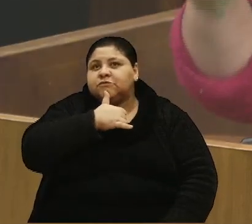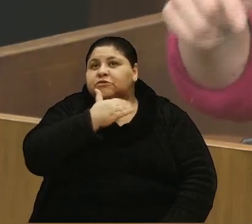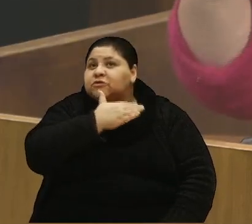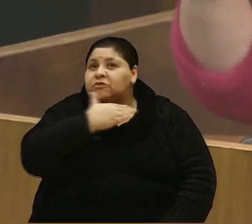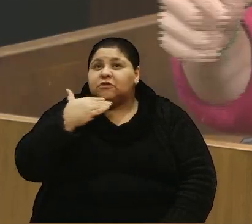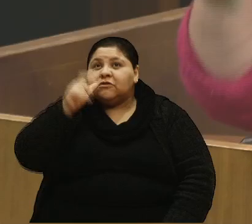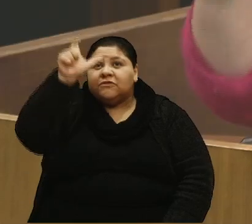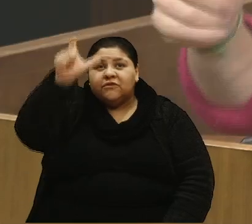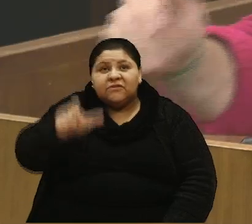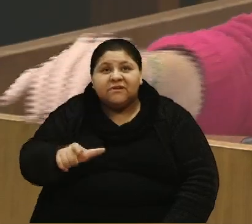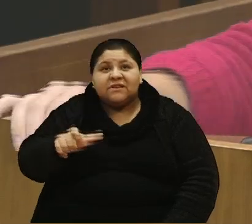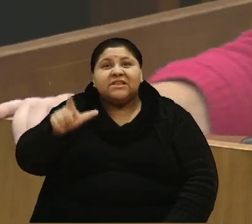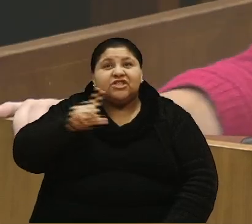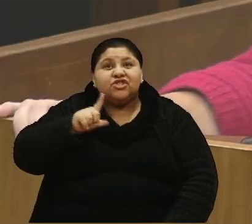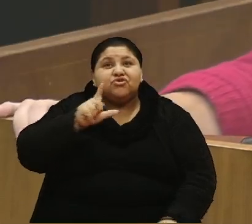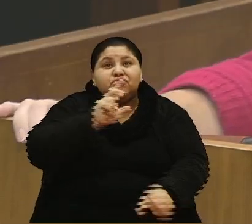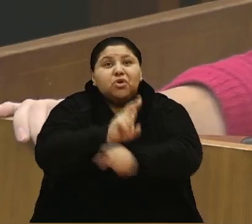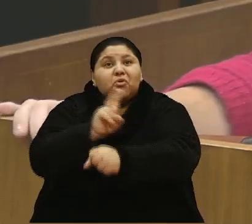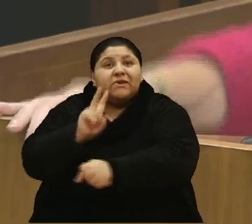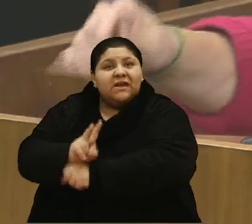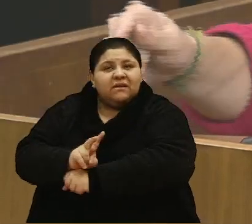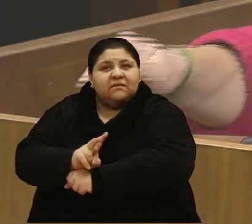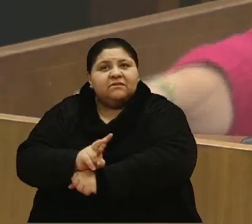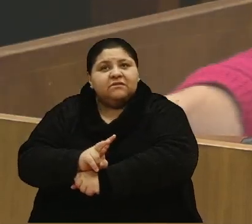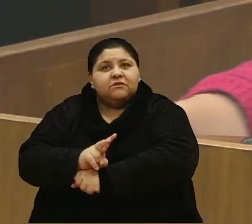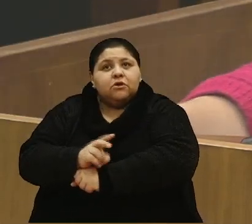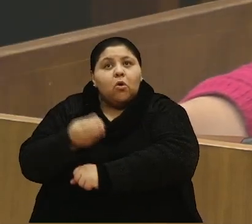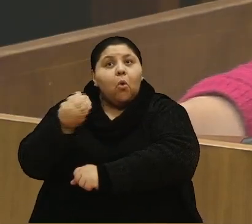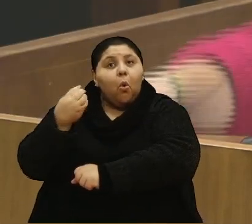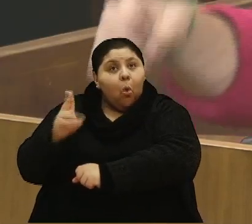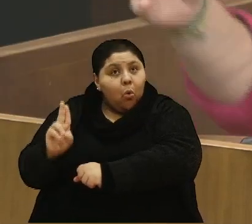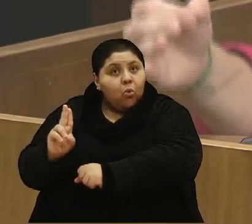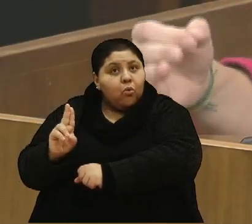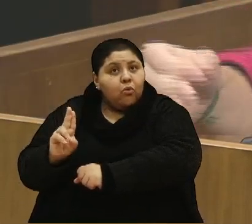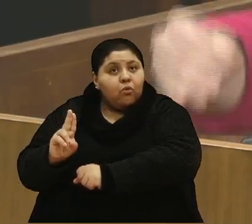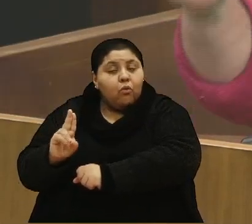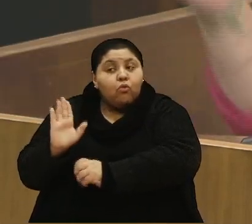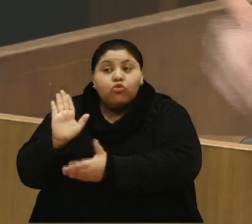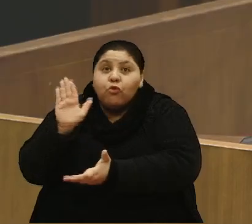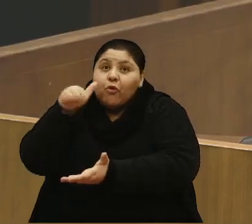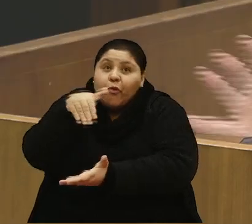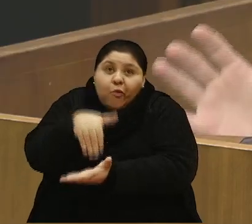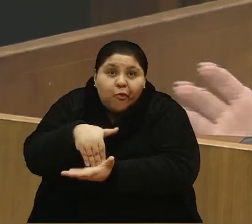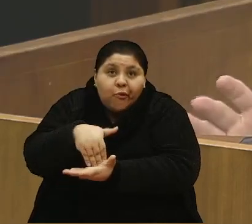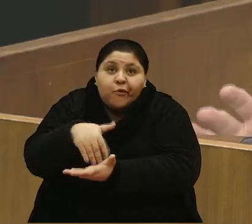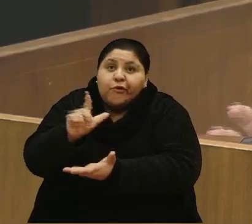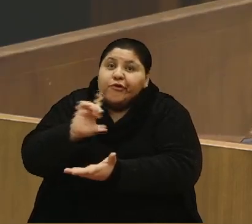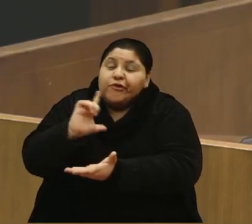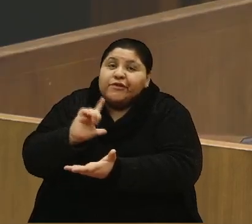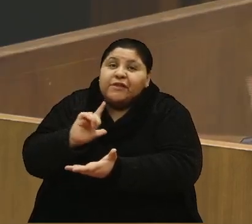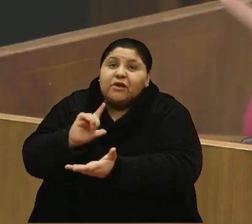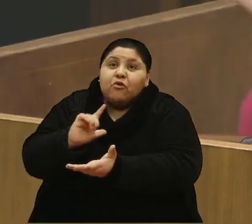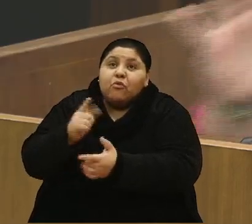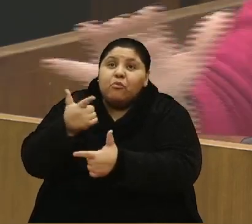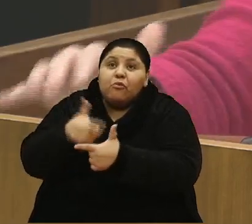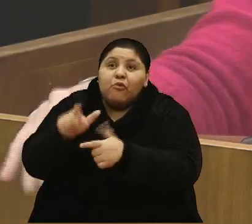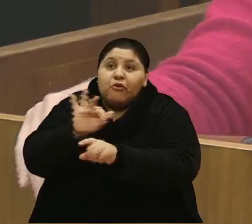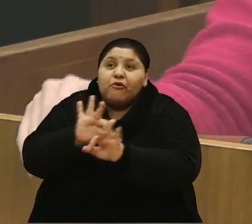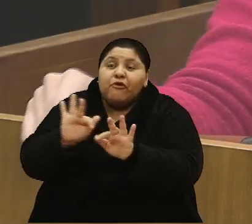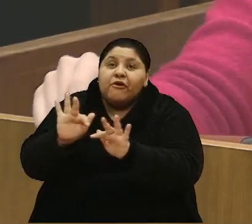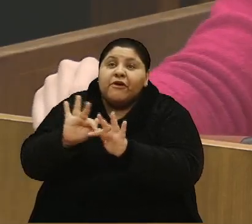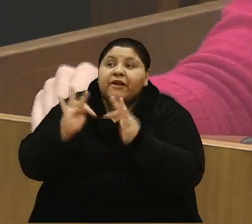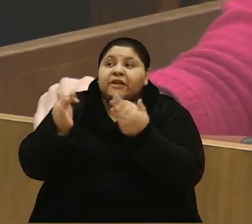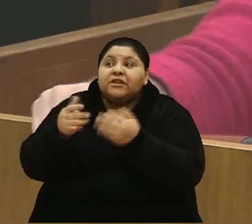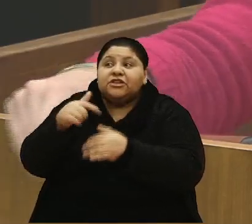por pessoas que deveriam cuidar delas. Ou, no mínimo, que quando tem um conflito familiar, que a gente resolva de